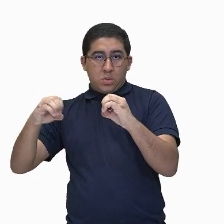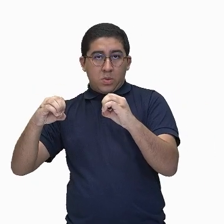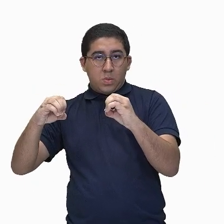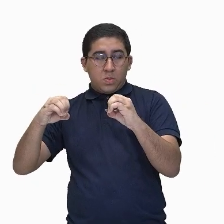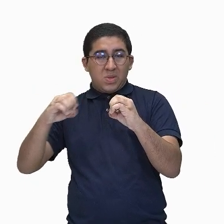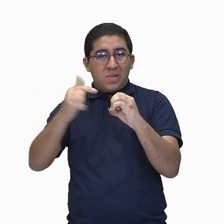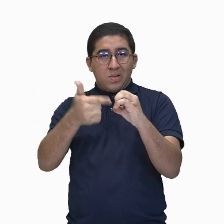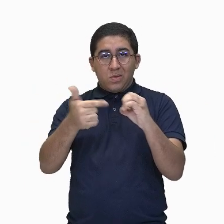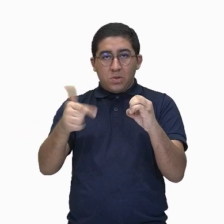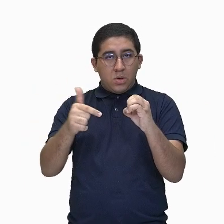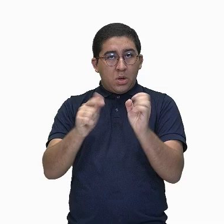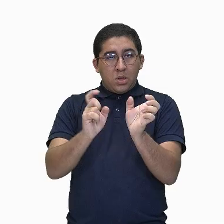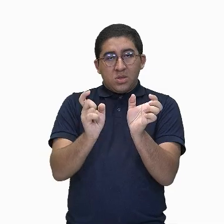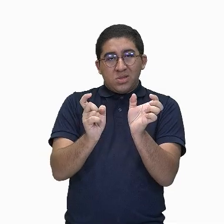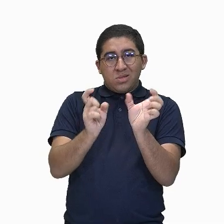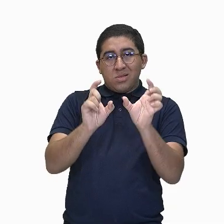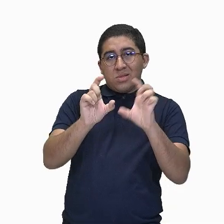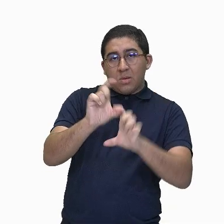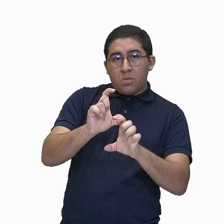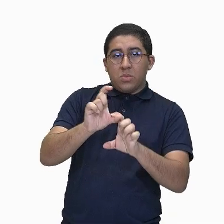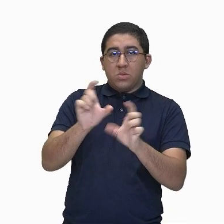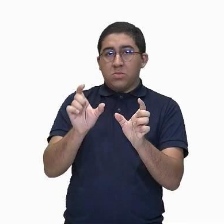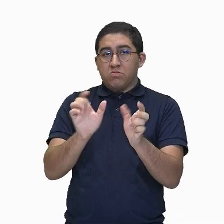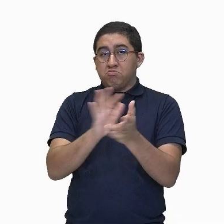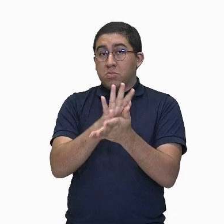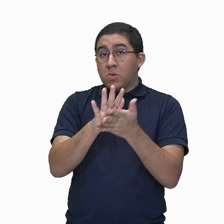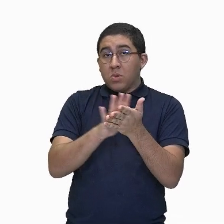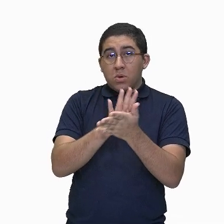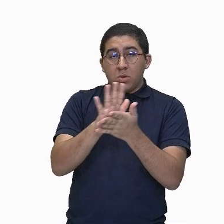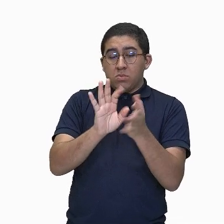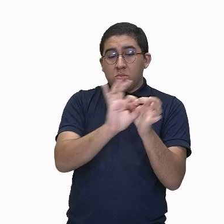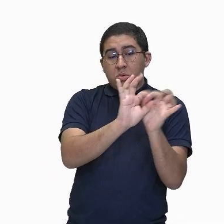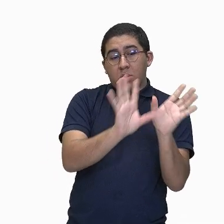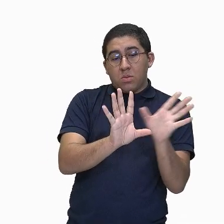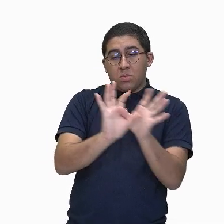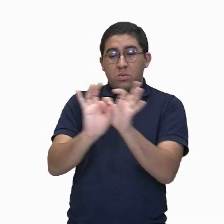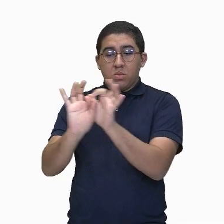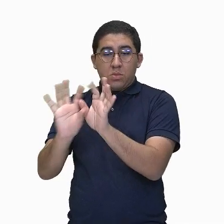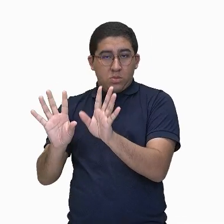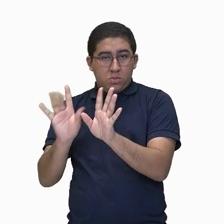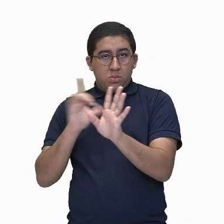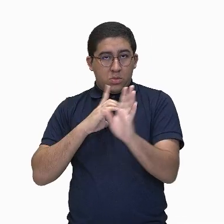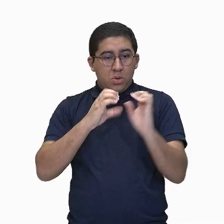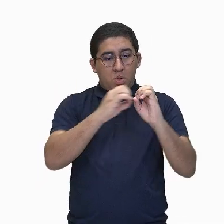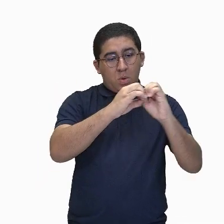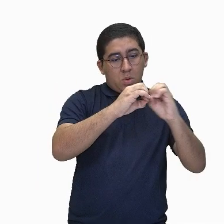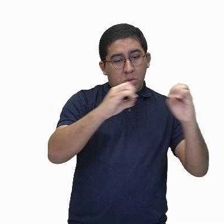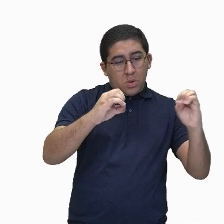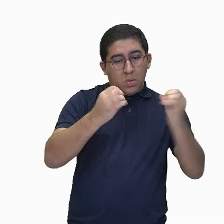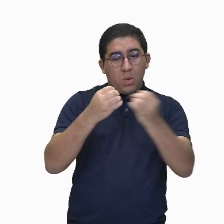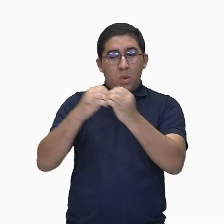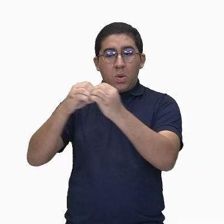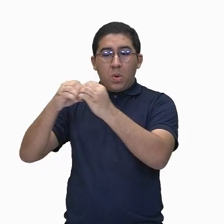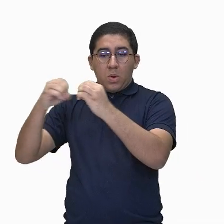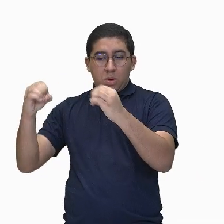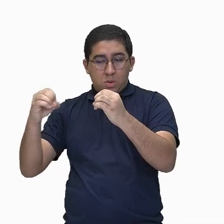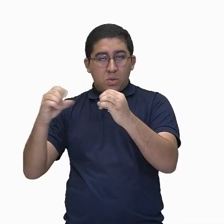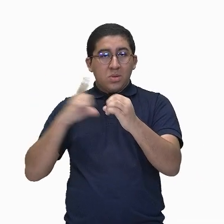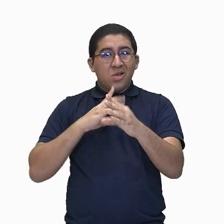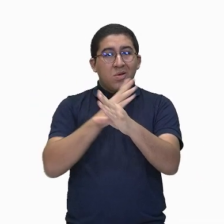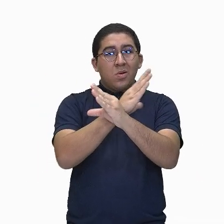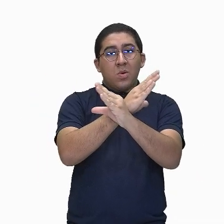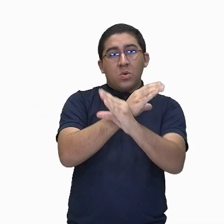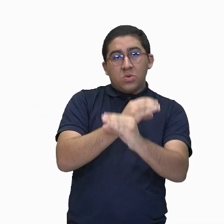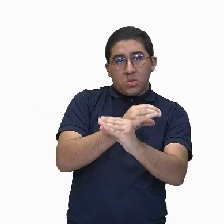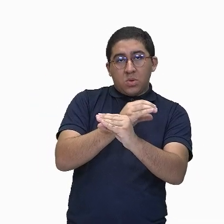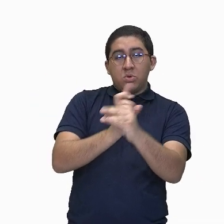si. Então, observe bem esse detalhe, que se articulam por meio de conjunções coordenativas